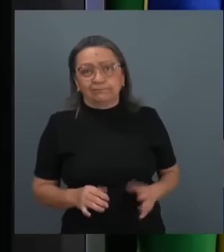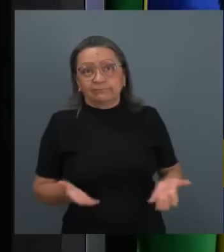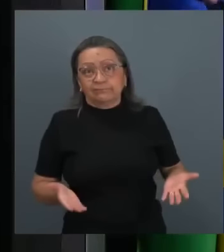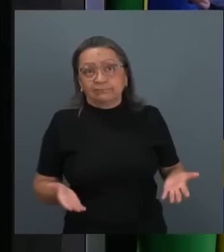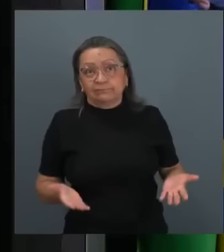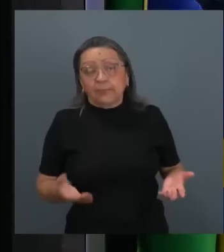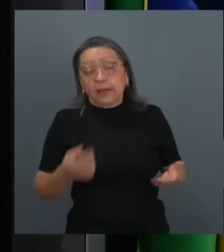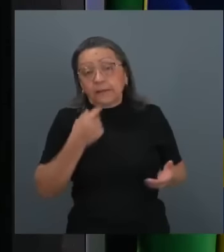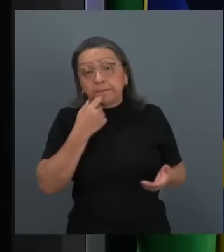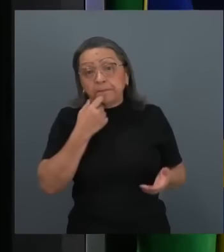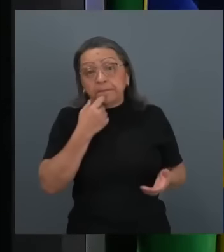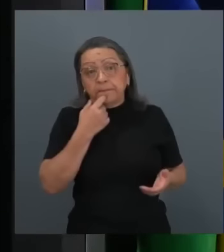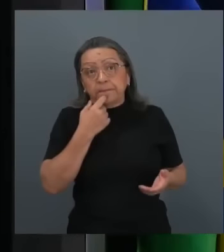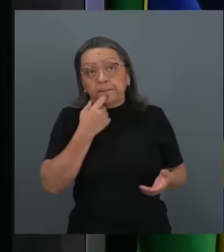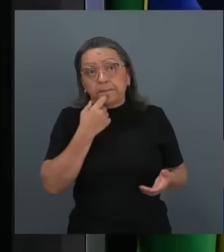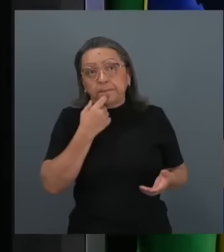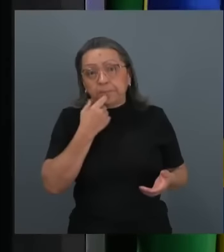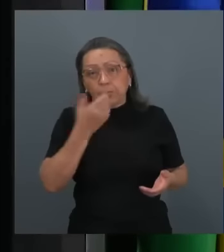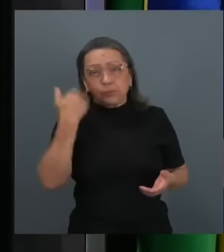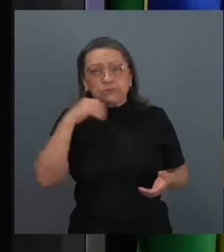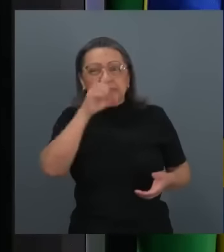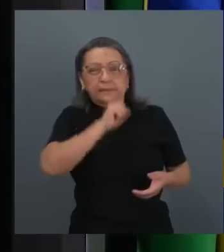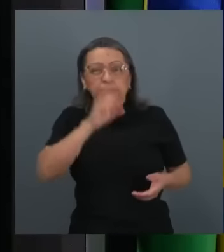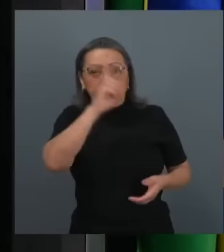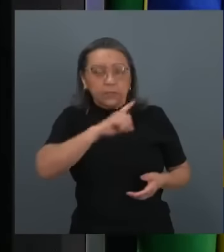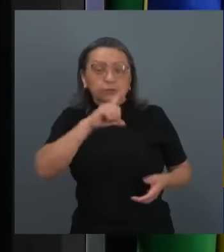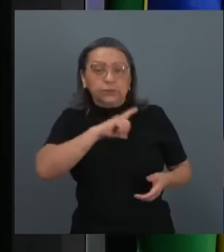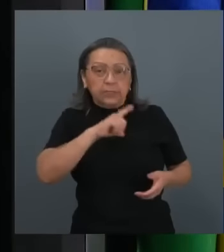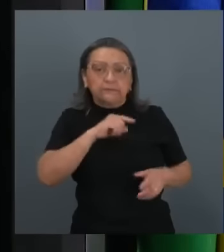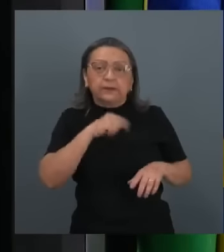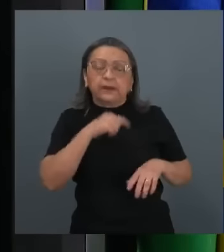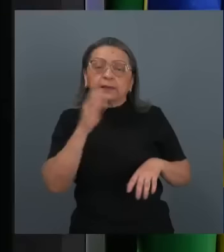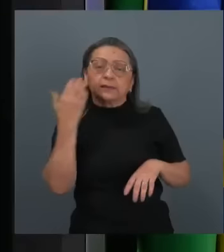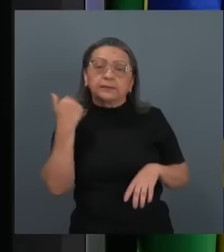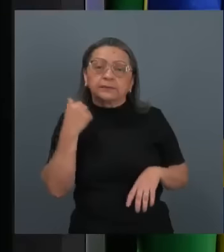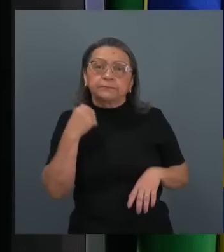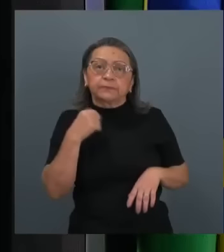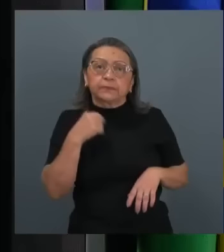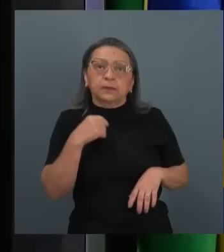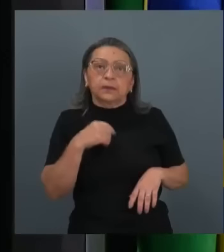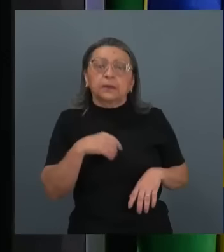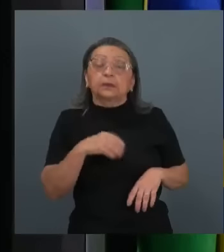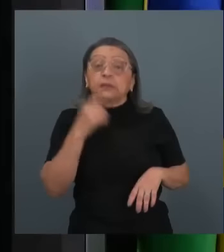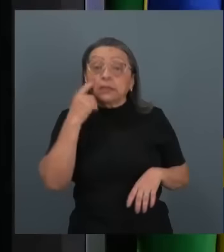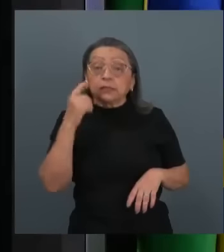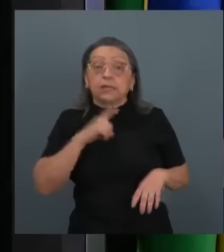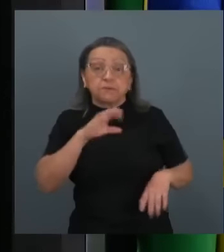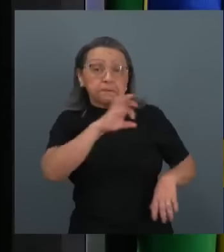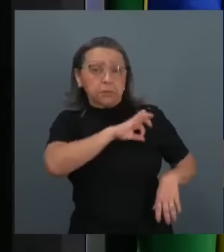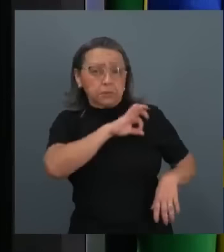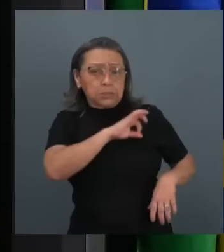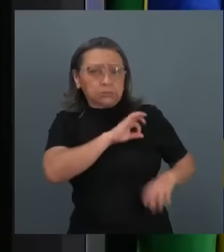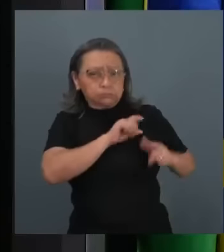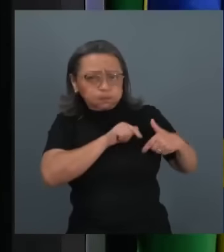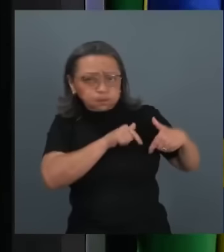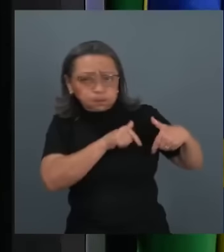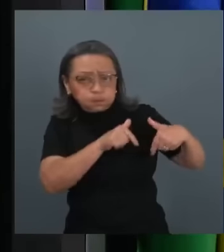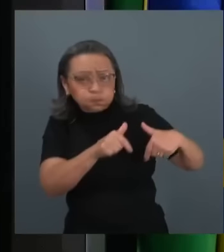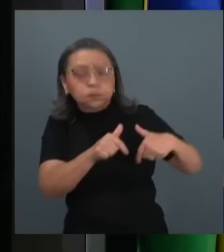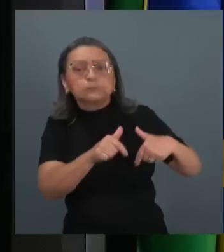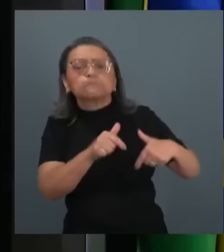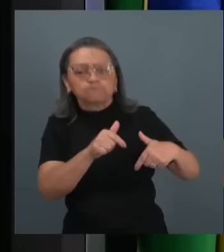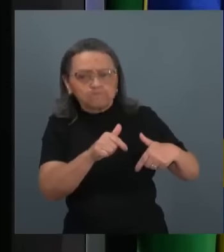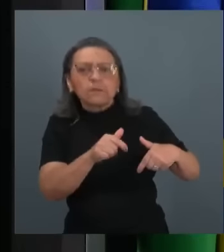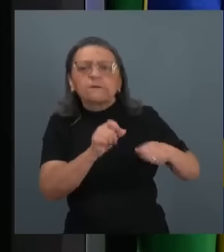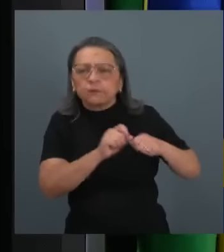Inclusive, nós tivemos uma ação esse final de semana, senadora Damares, no Ceará. Parabéns aos policiais militares que